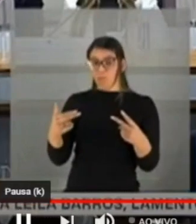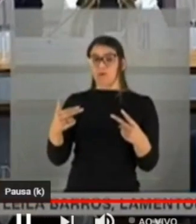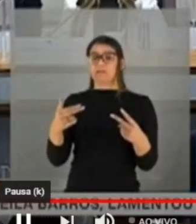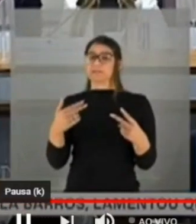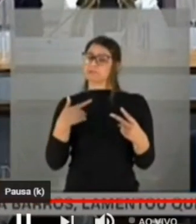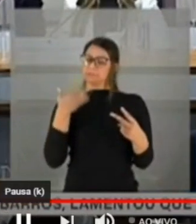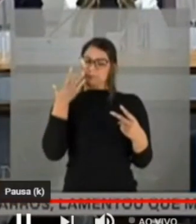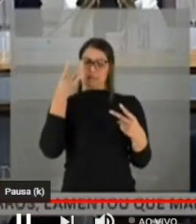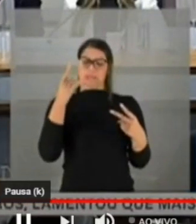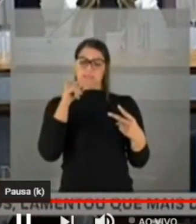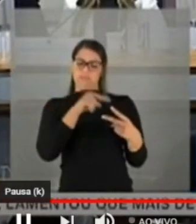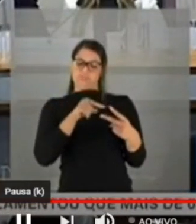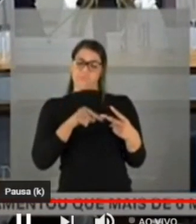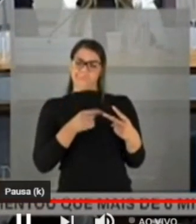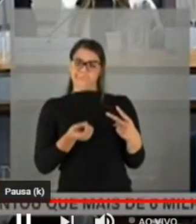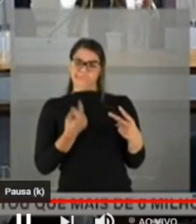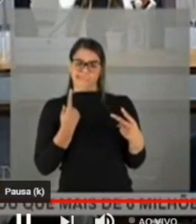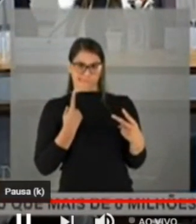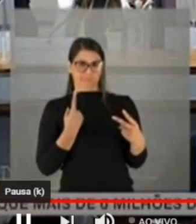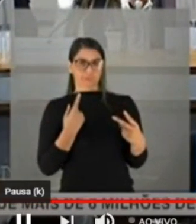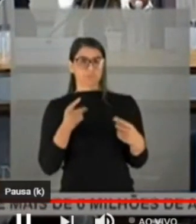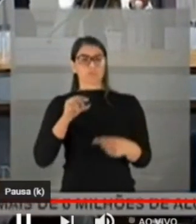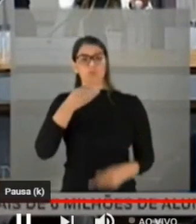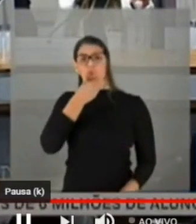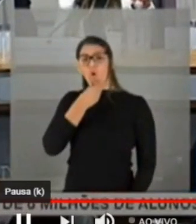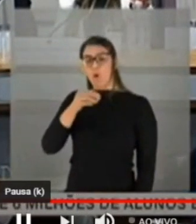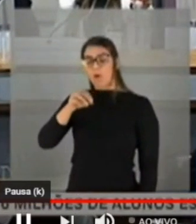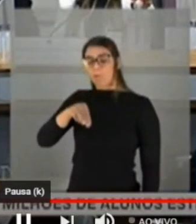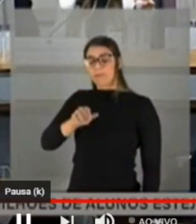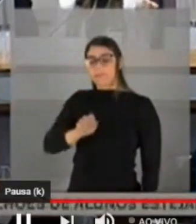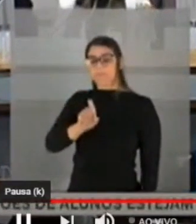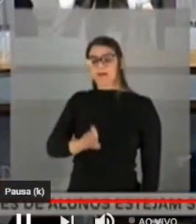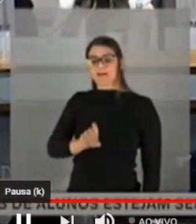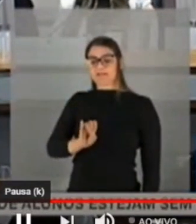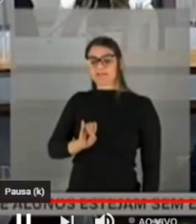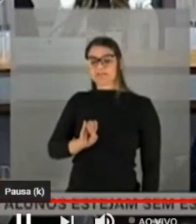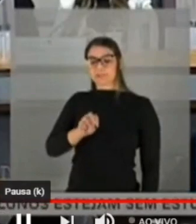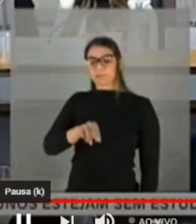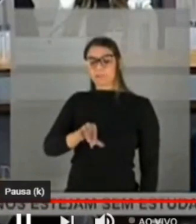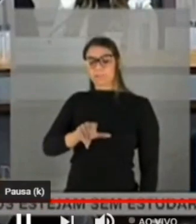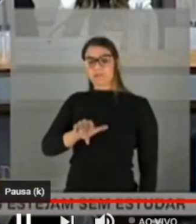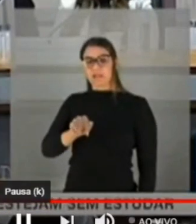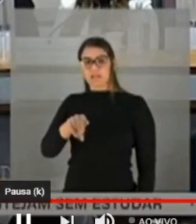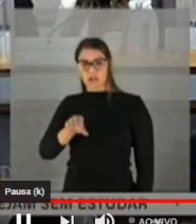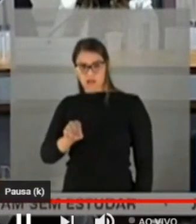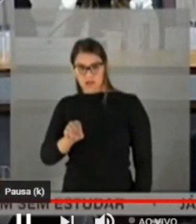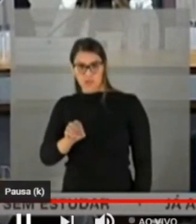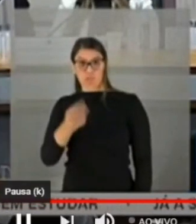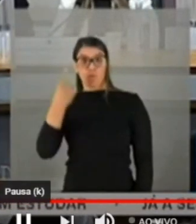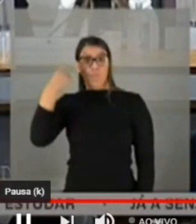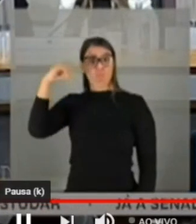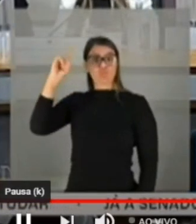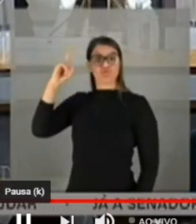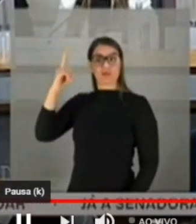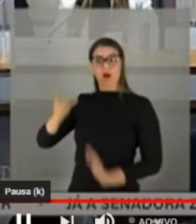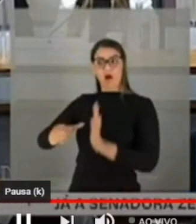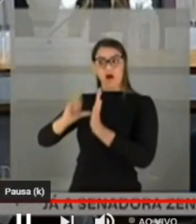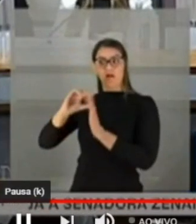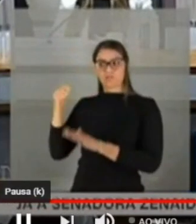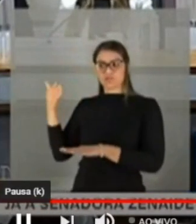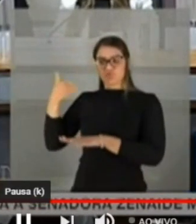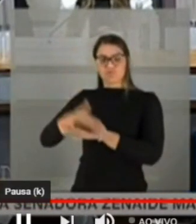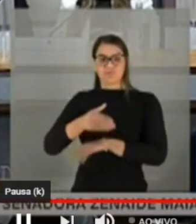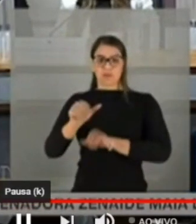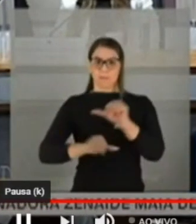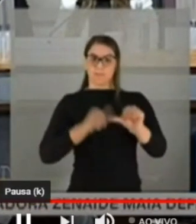chamam muita atenção. O senhor Maximiliano se torna investigado um dia antes de me depor. E a